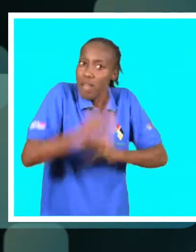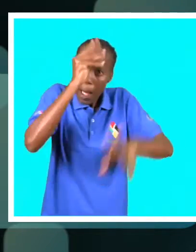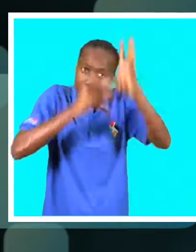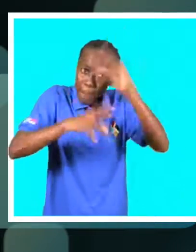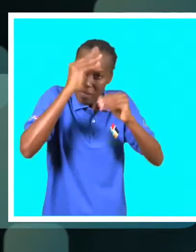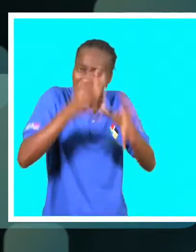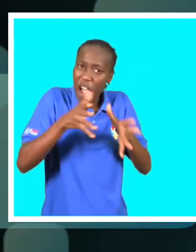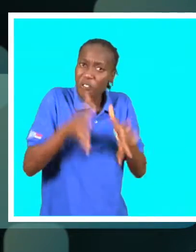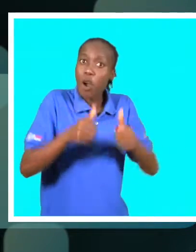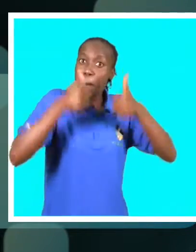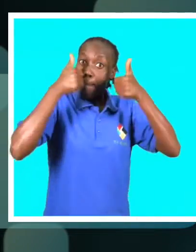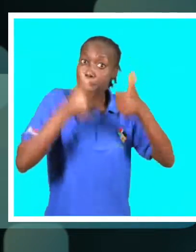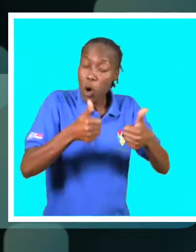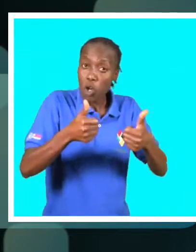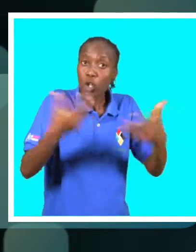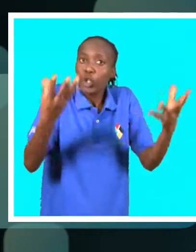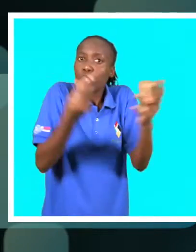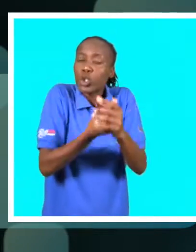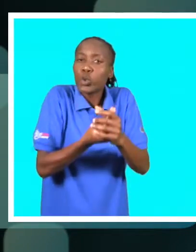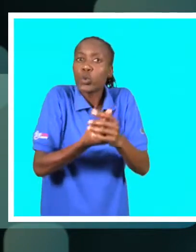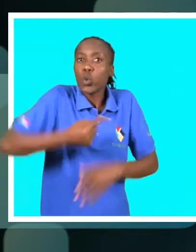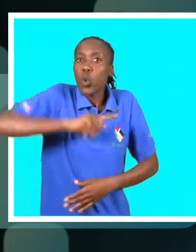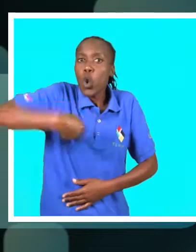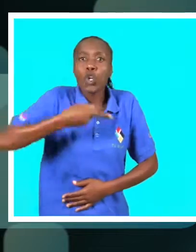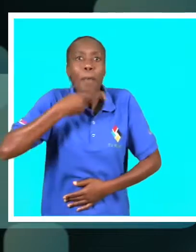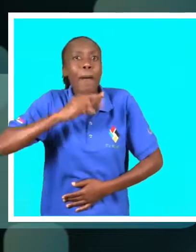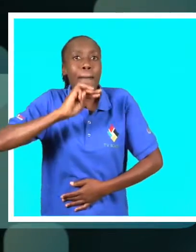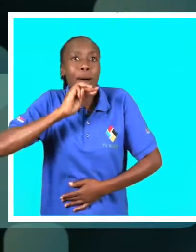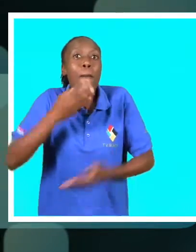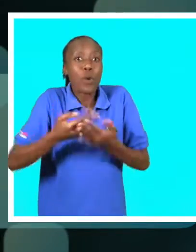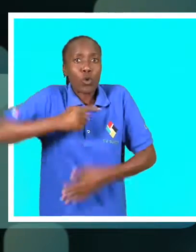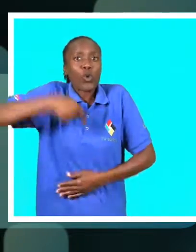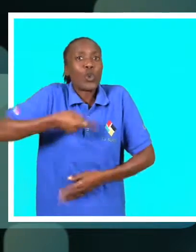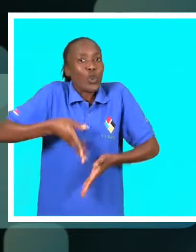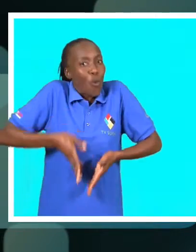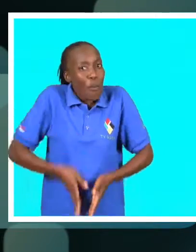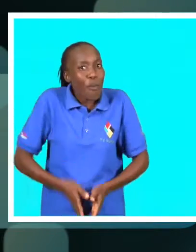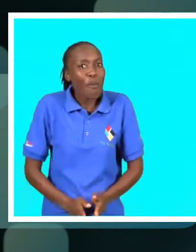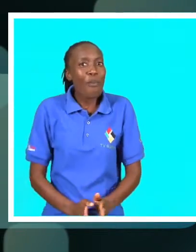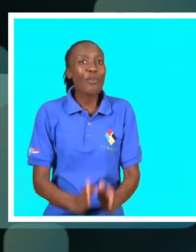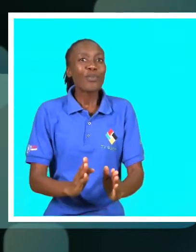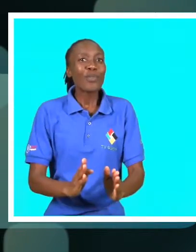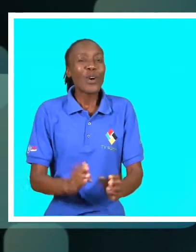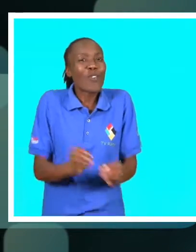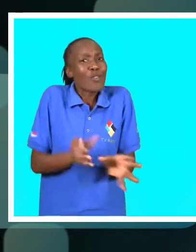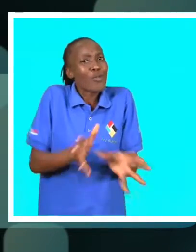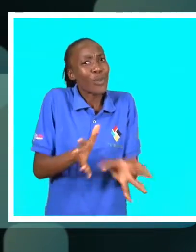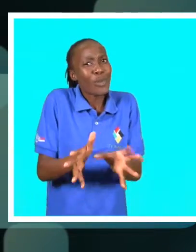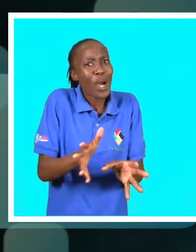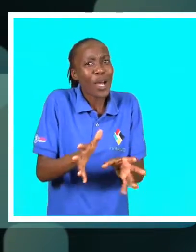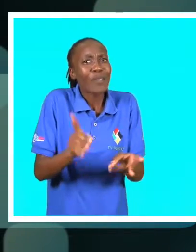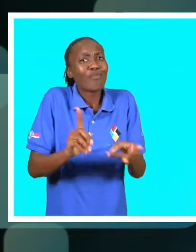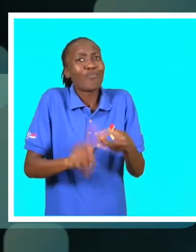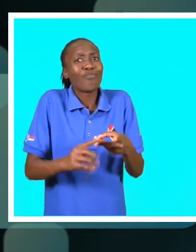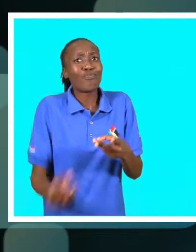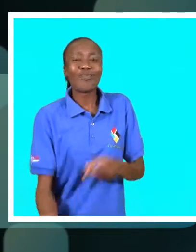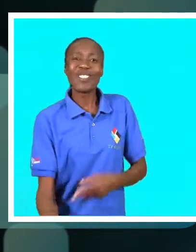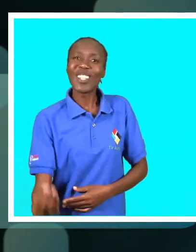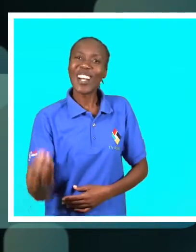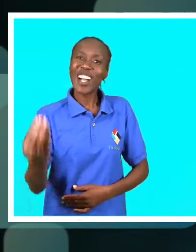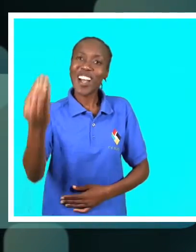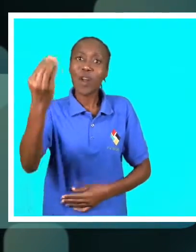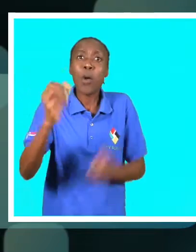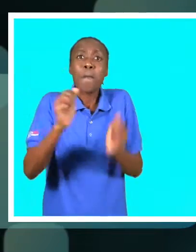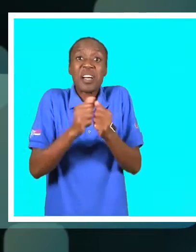que aprendam a saber conviver com nós os pais, porque nós é que os nascemos, criamos até crescer.